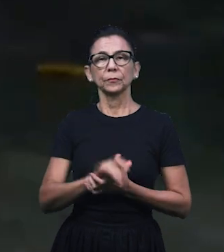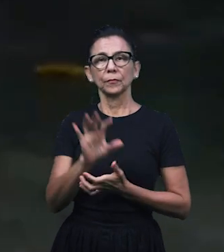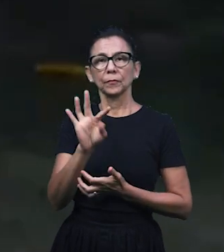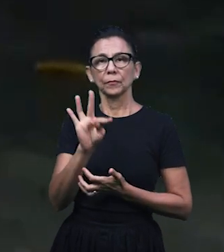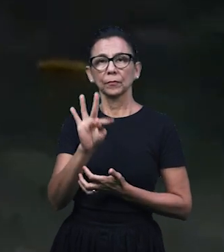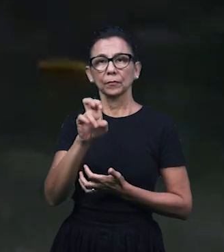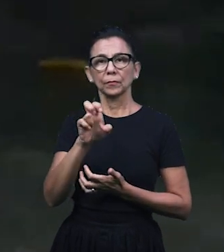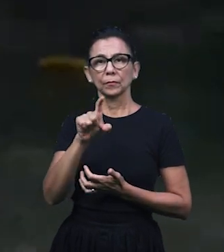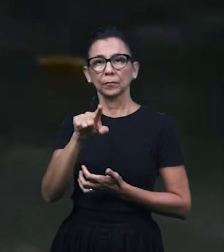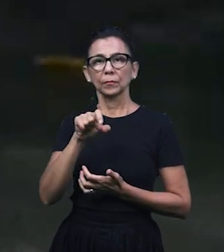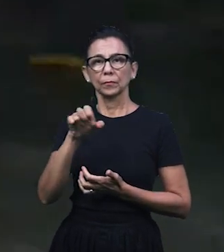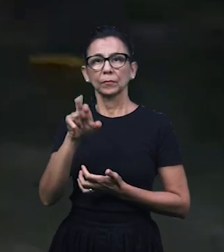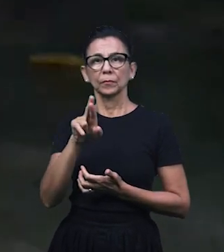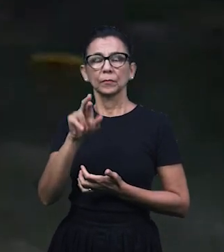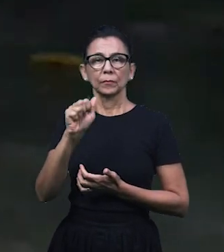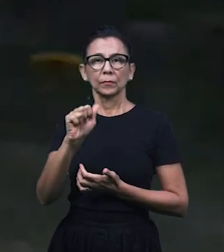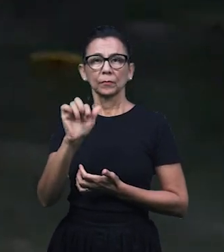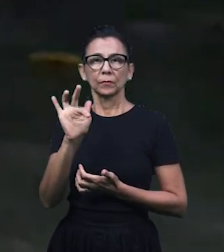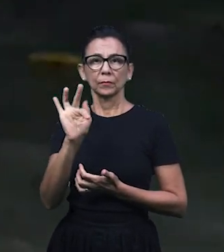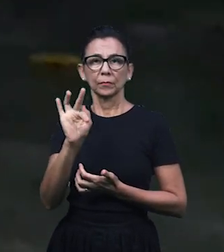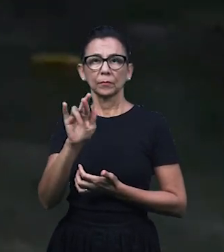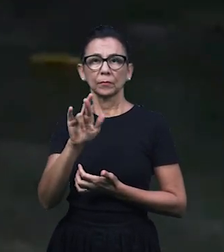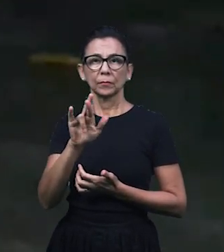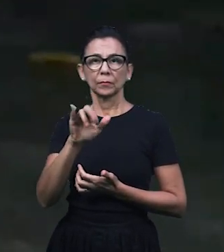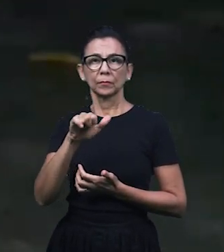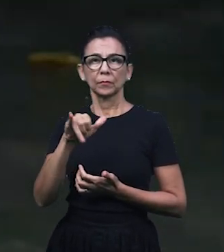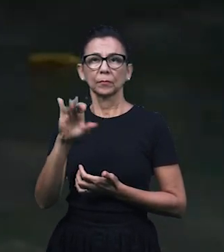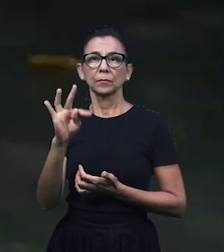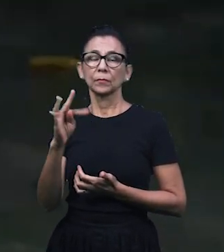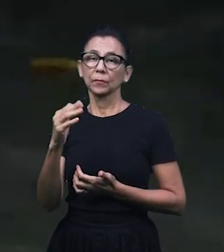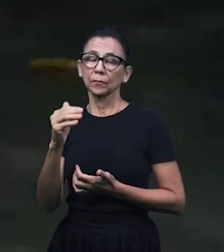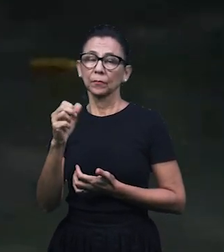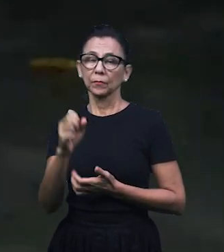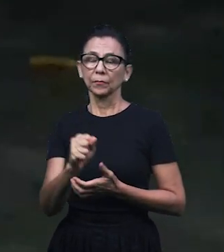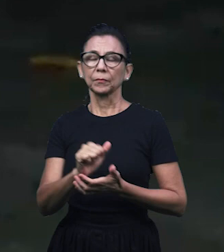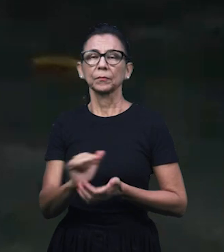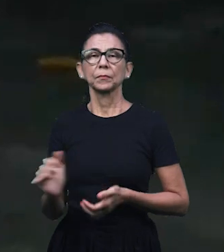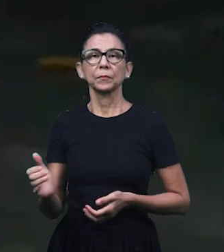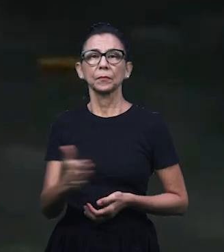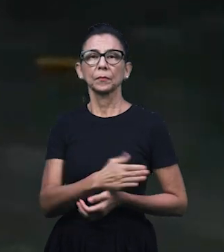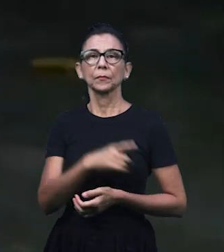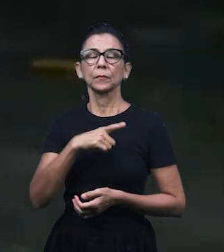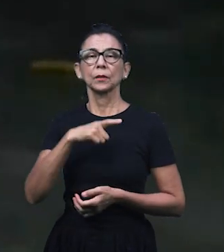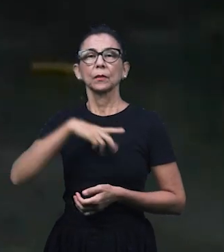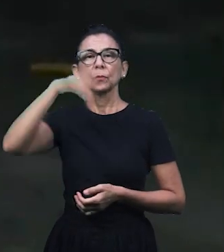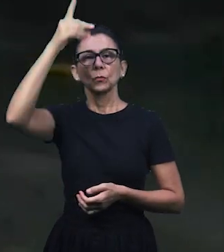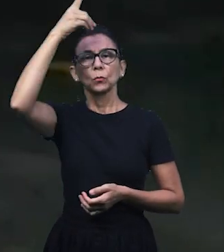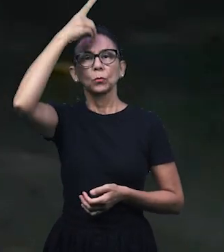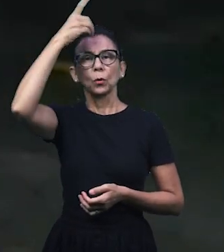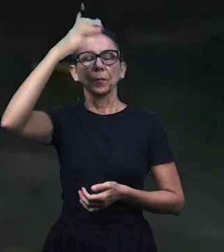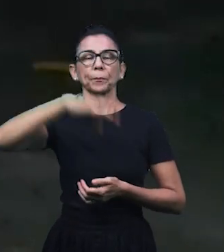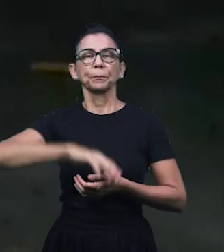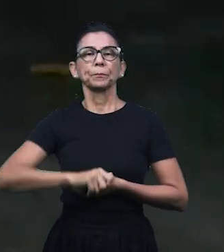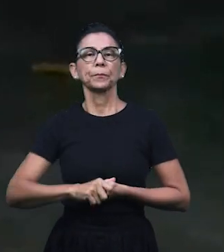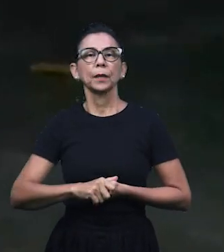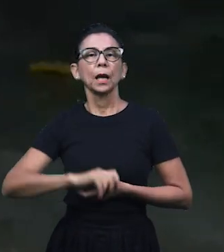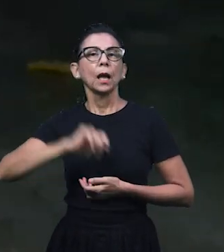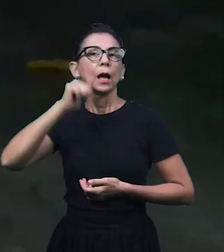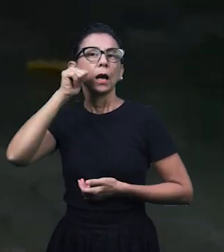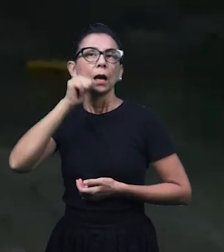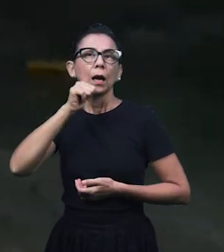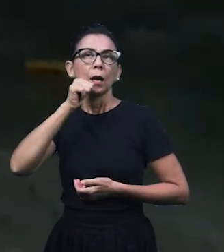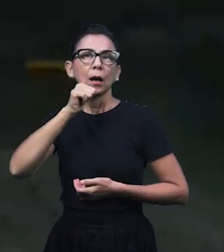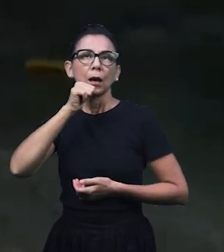qual eu pude identificar este dom durante a evangelização. E o dom se dizia que havia uma mulher que ela